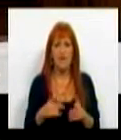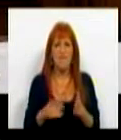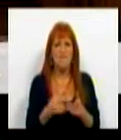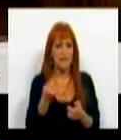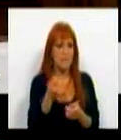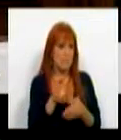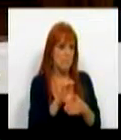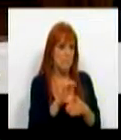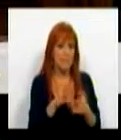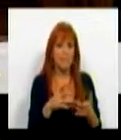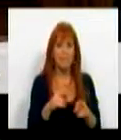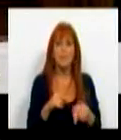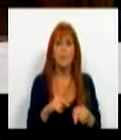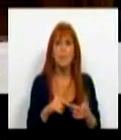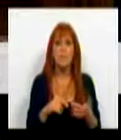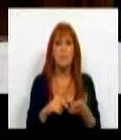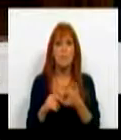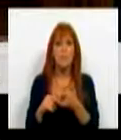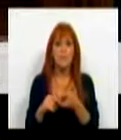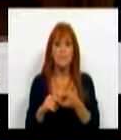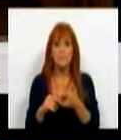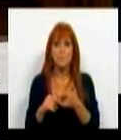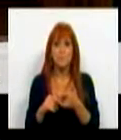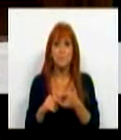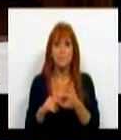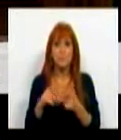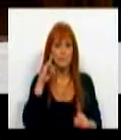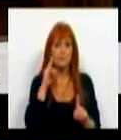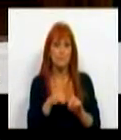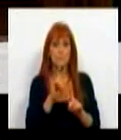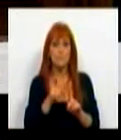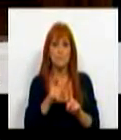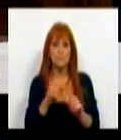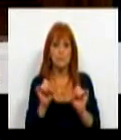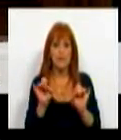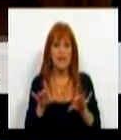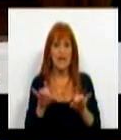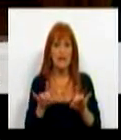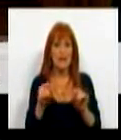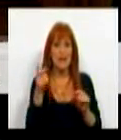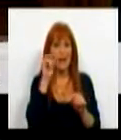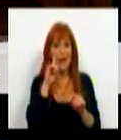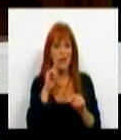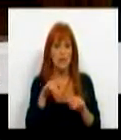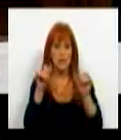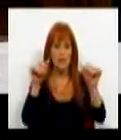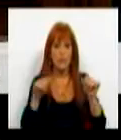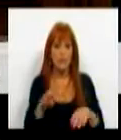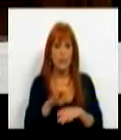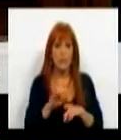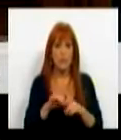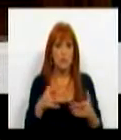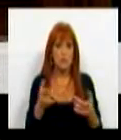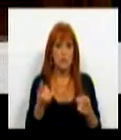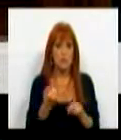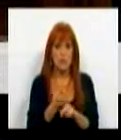falta de capital e, portanto, o propósito foi evitar que estivesse a ser classificado como capital, qualquer coisa que, de